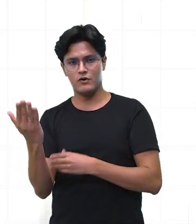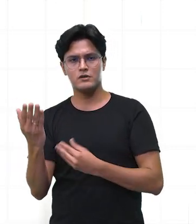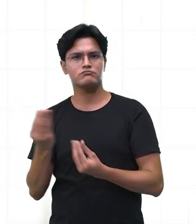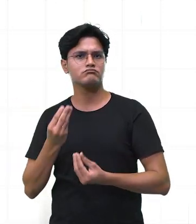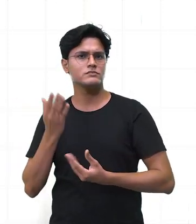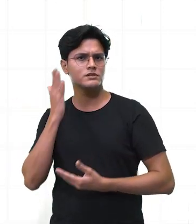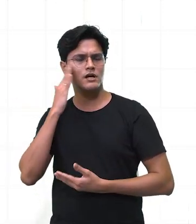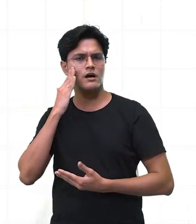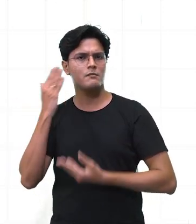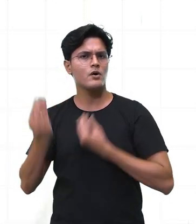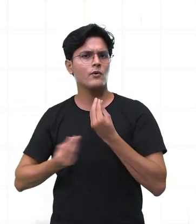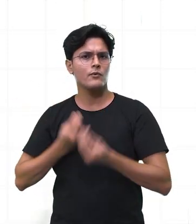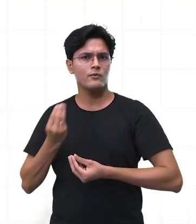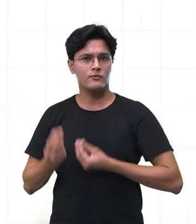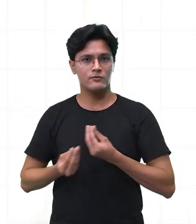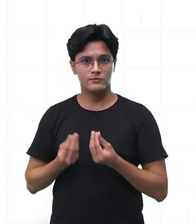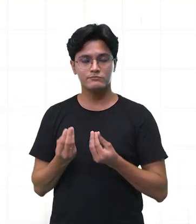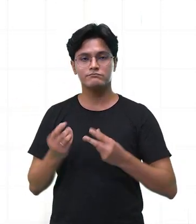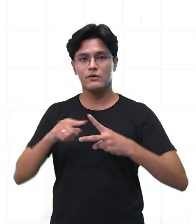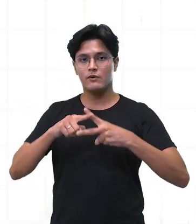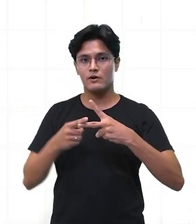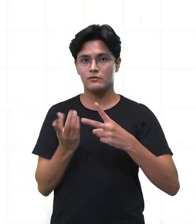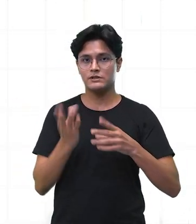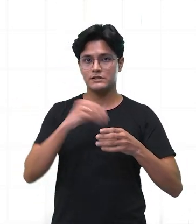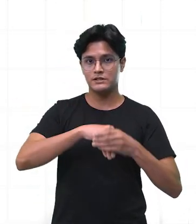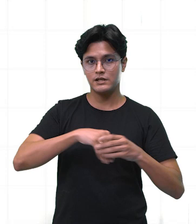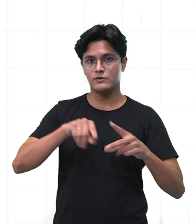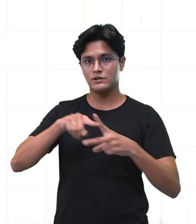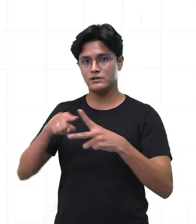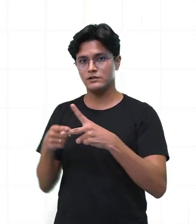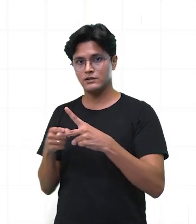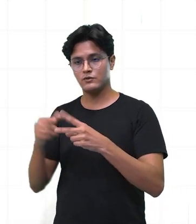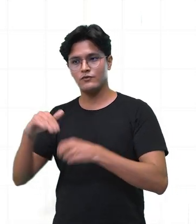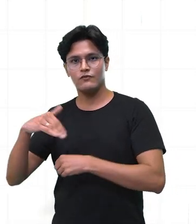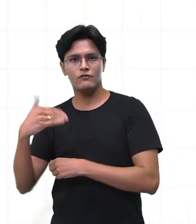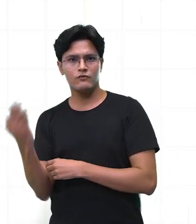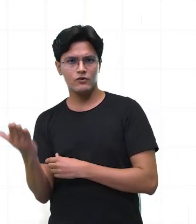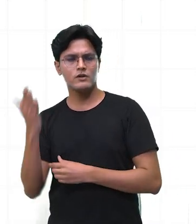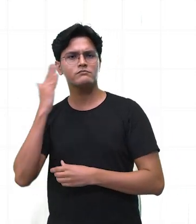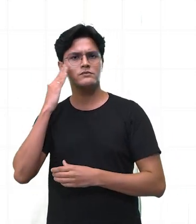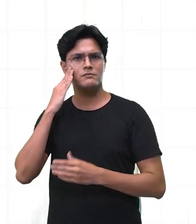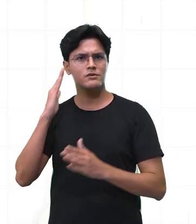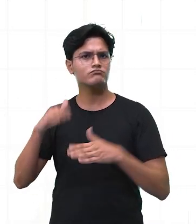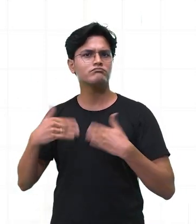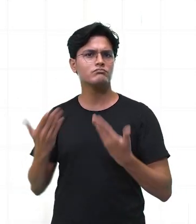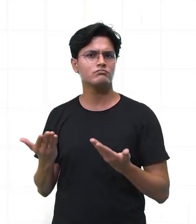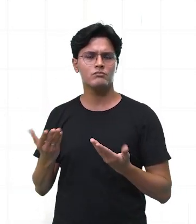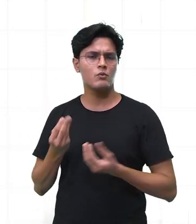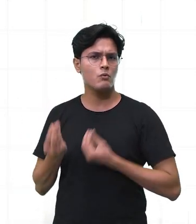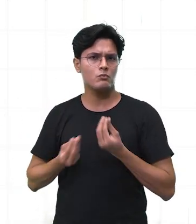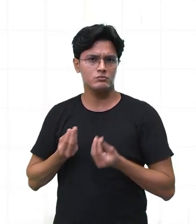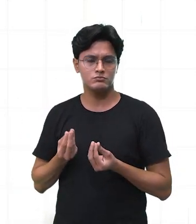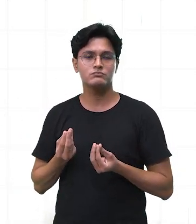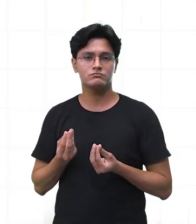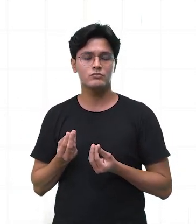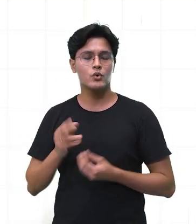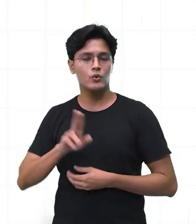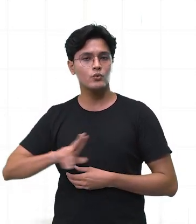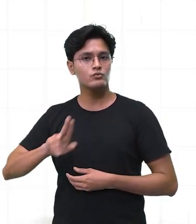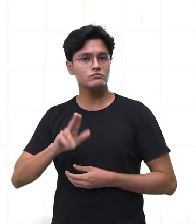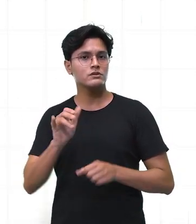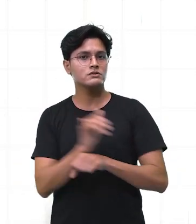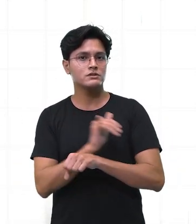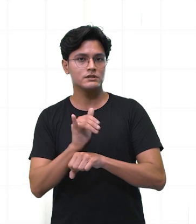definir quem é o ângulo interno e quem é o ângulo externo? Aí nós utilizamos, ó, essa técnica. A gente